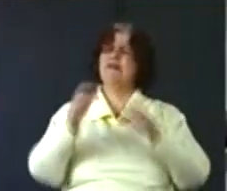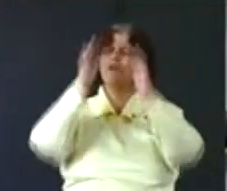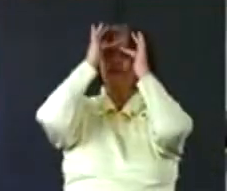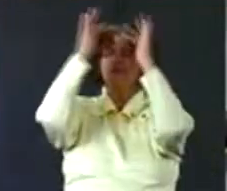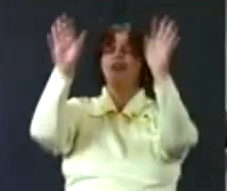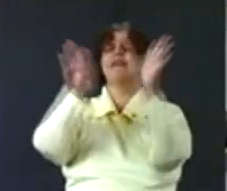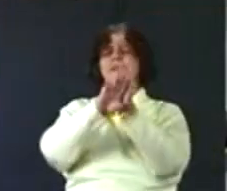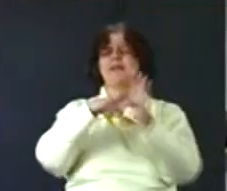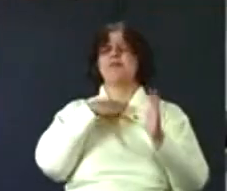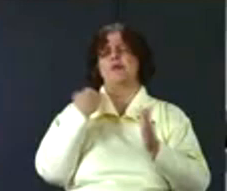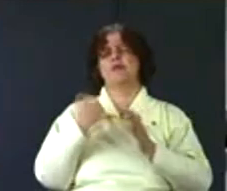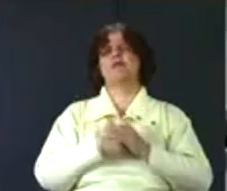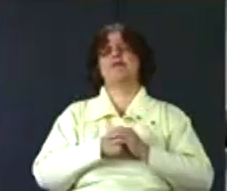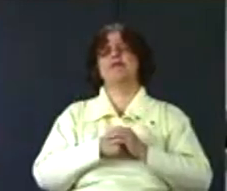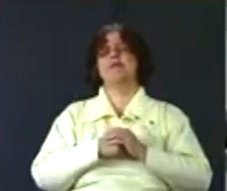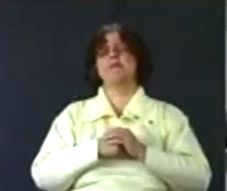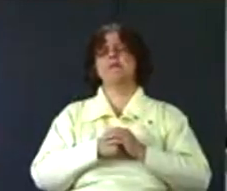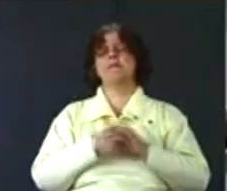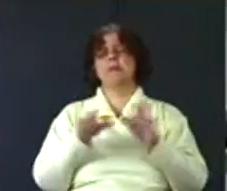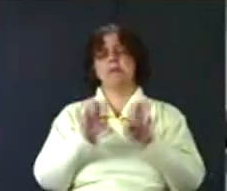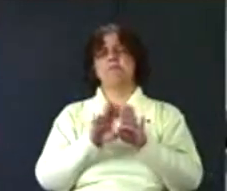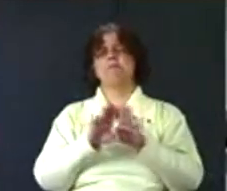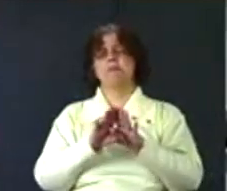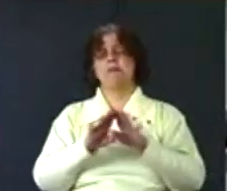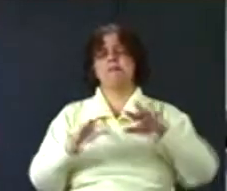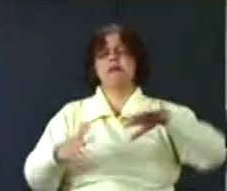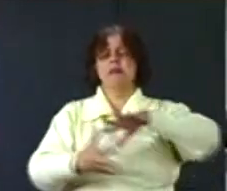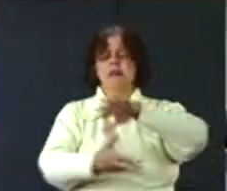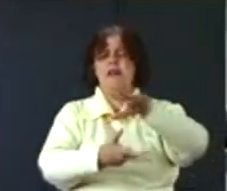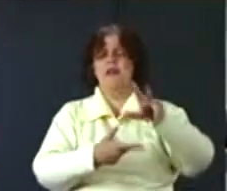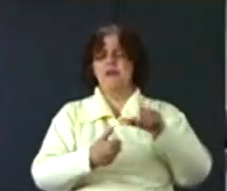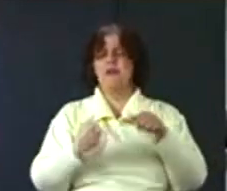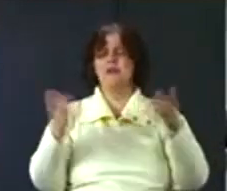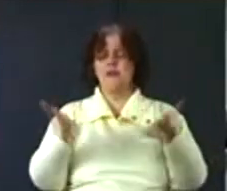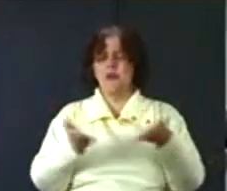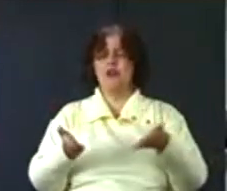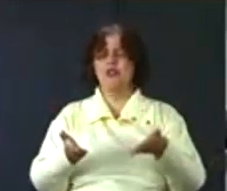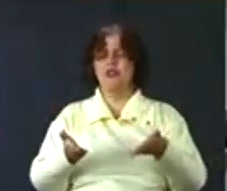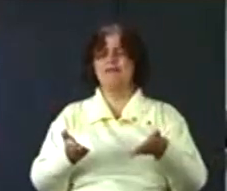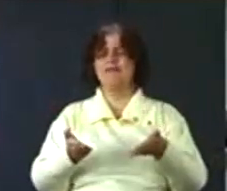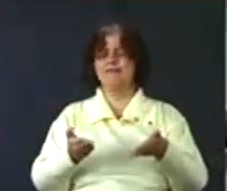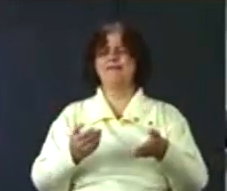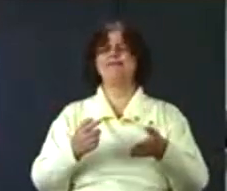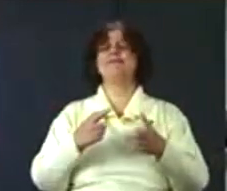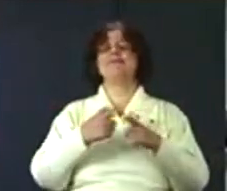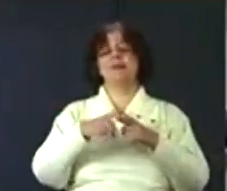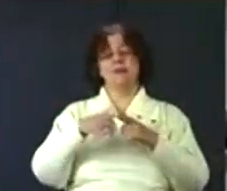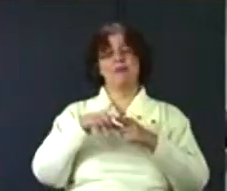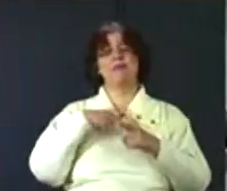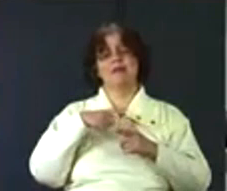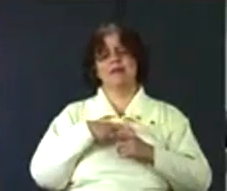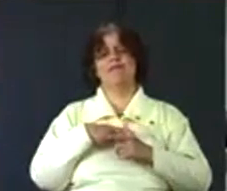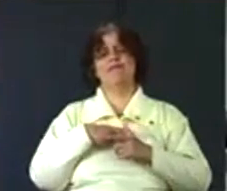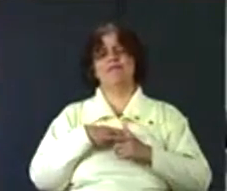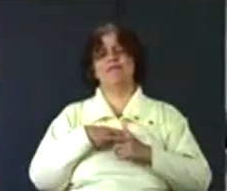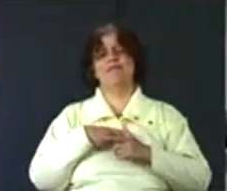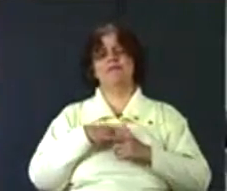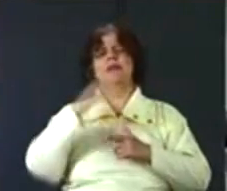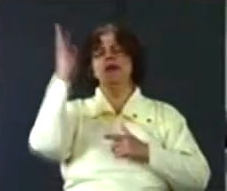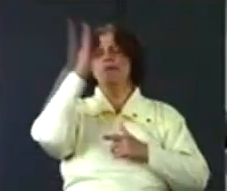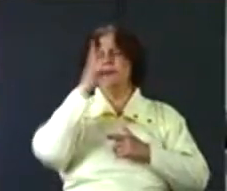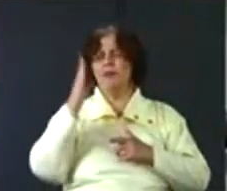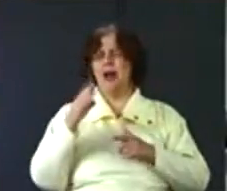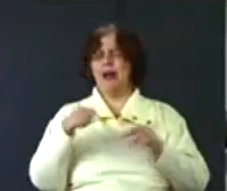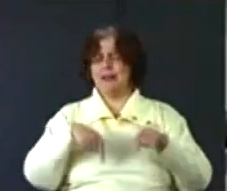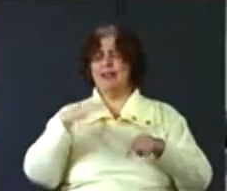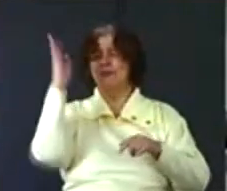ainda espalhados por todo esse nosso planeta que passam por essa realidade. Nosso Pai do Brasil também, no início, quando o Evangelho foi